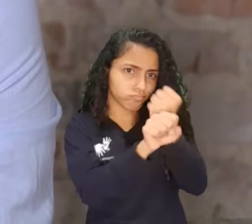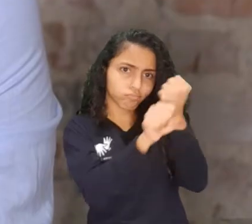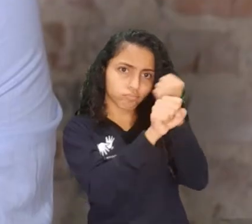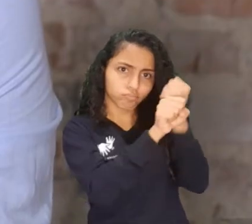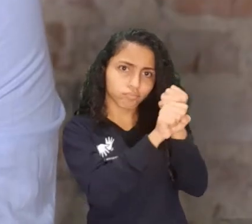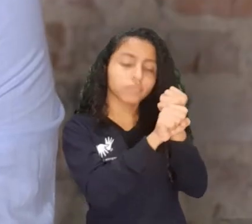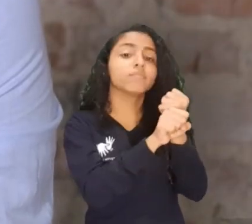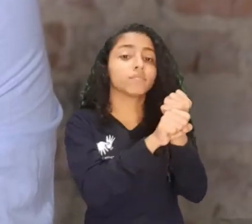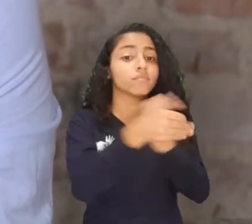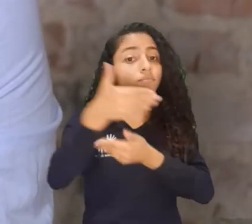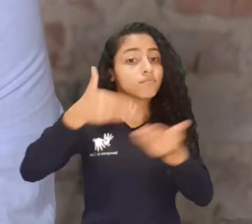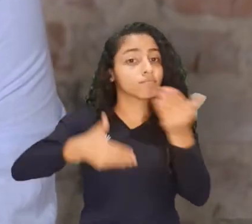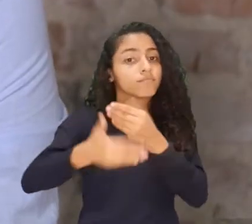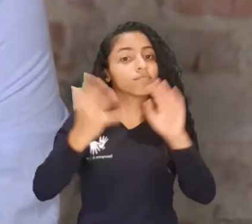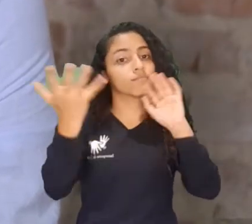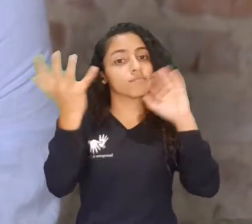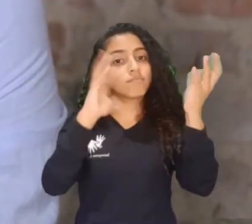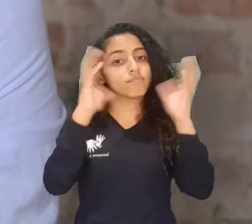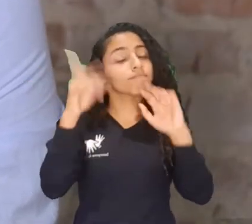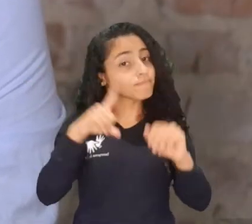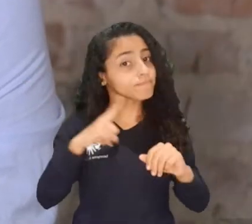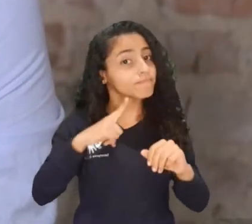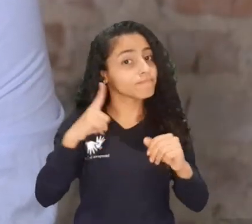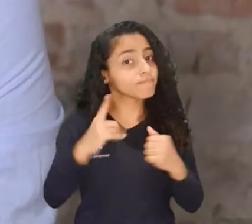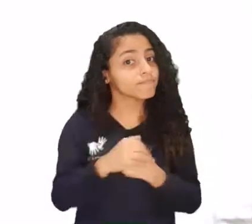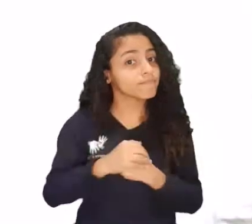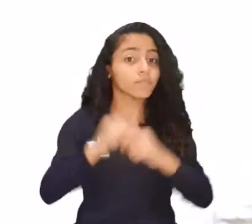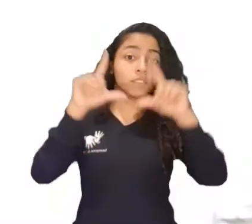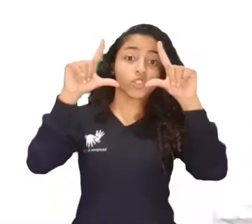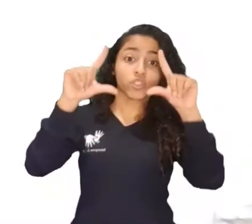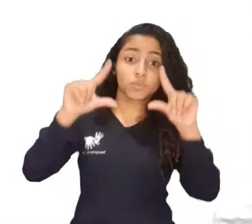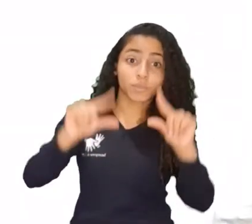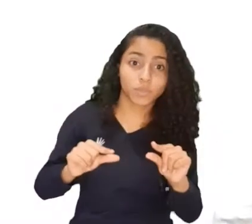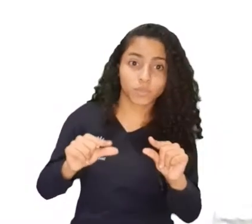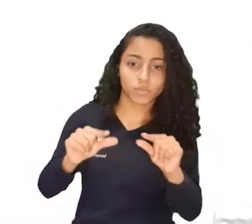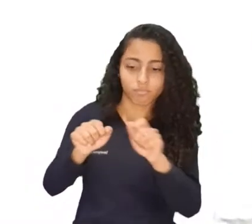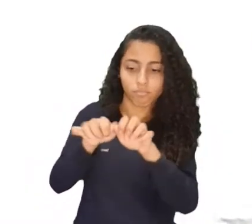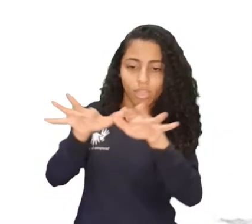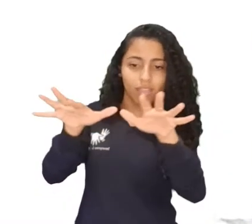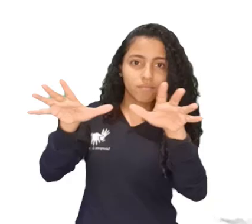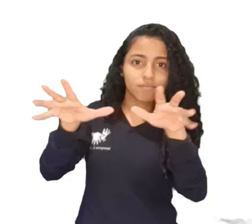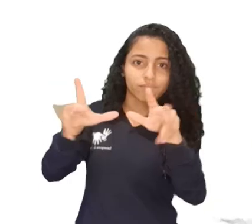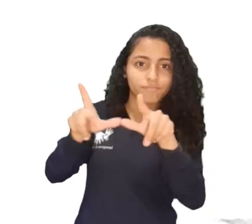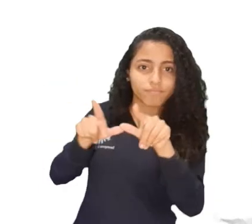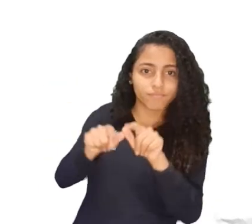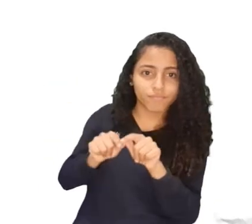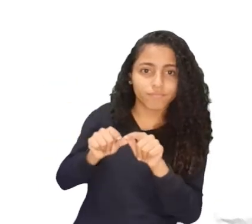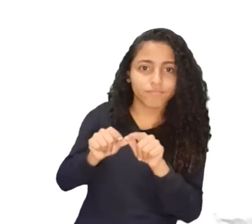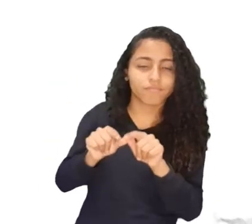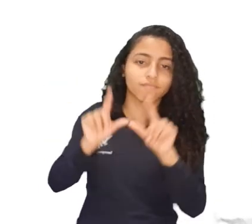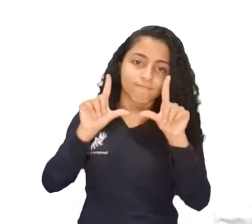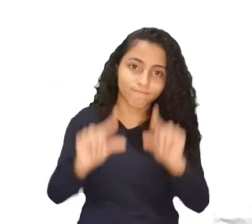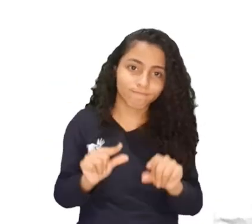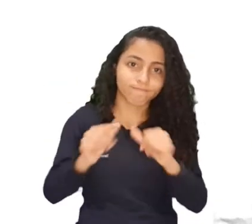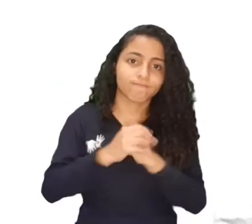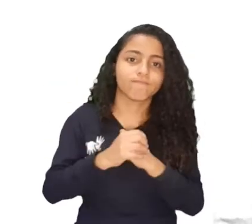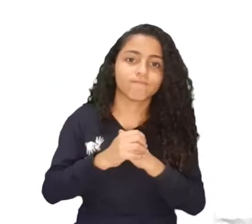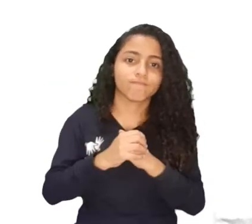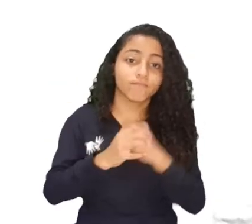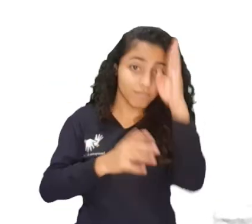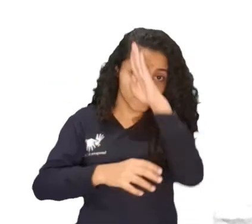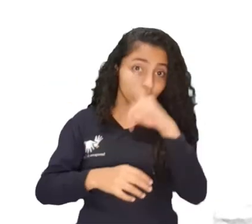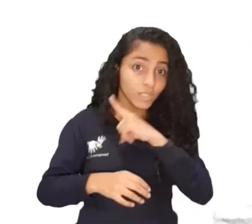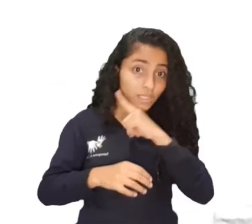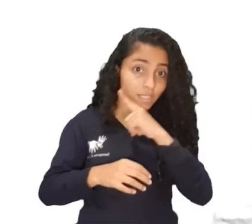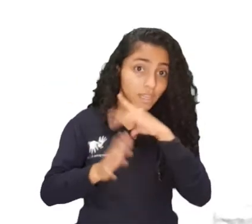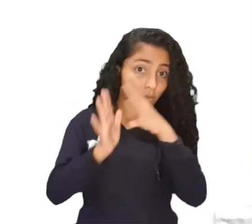mudança climática, diminuindo essa distribuição das espécies. Isso tem sido visto no Brasil. Os nossos modelos apontam nesse sentido, de